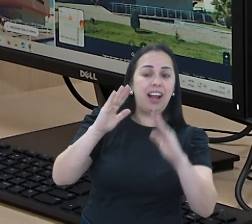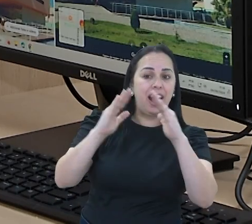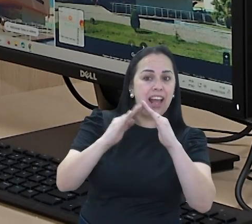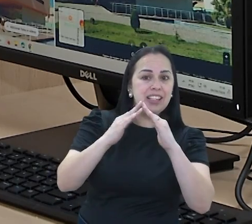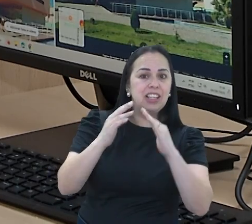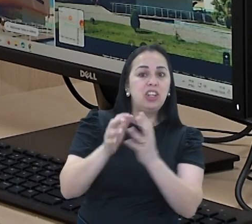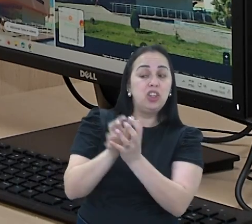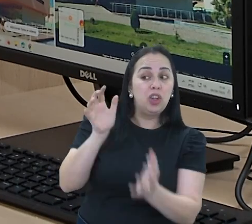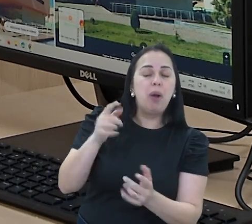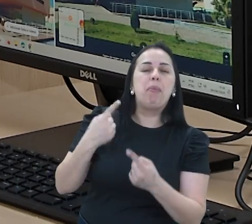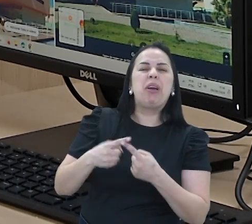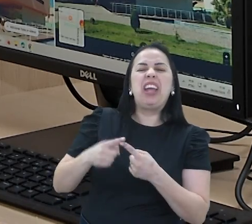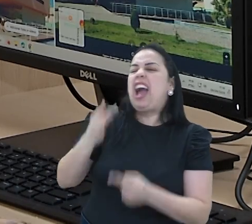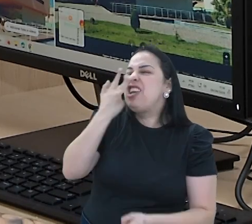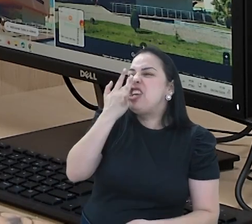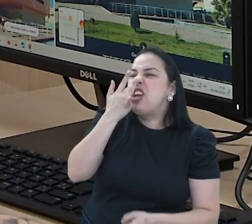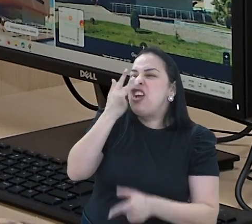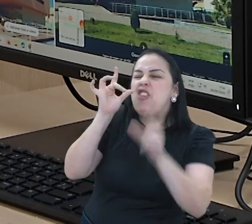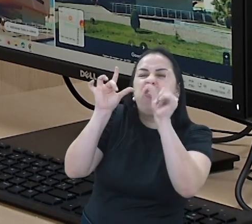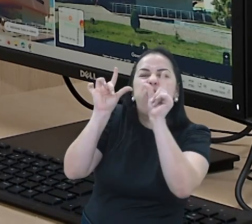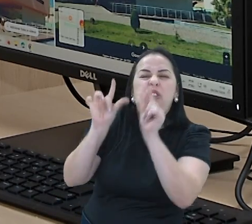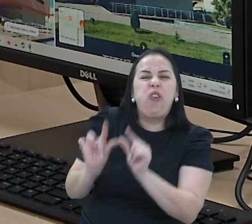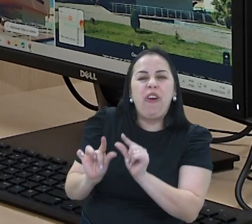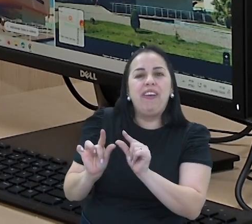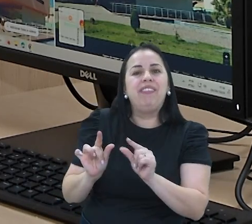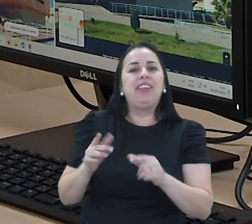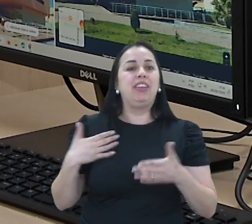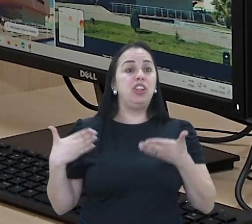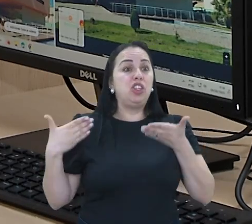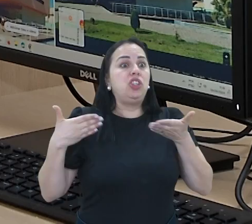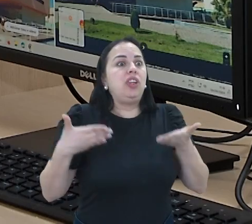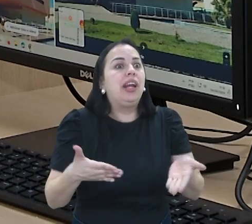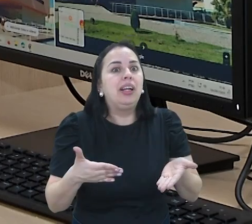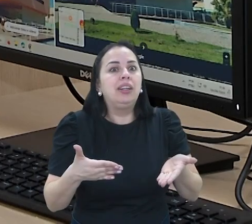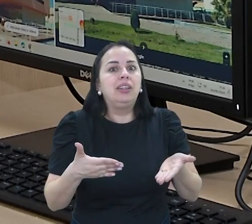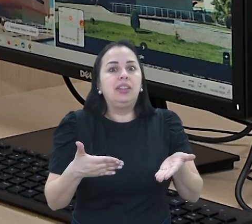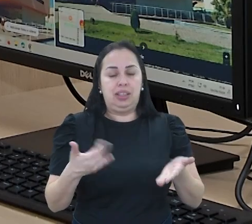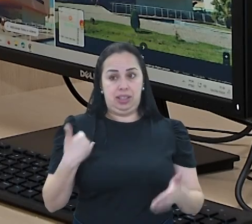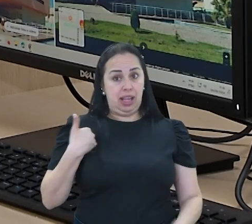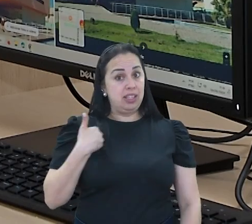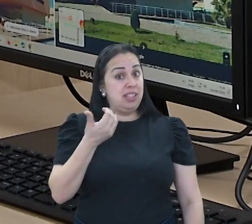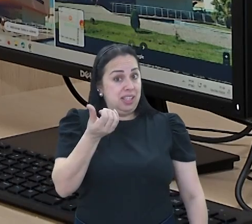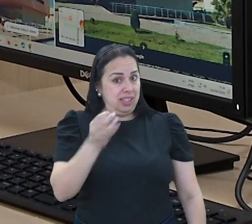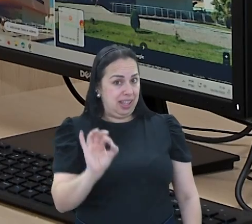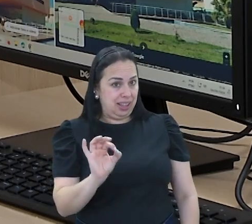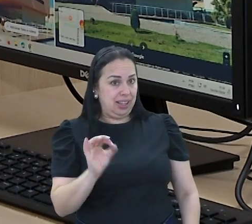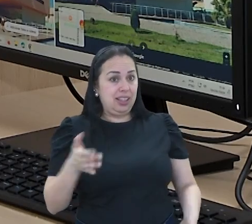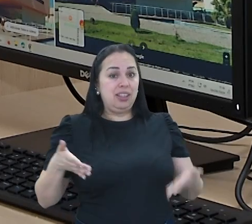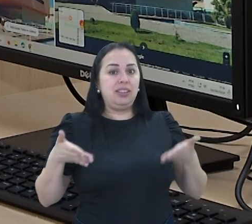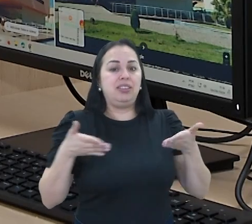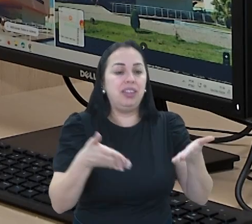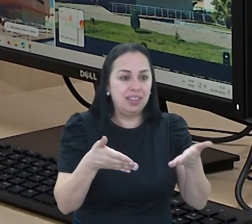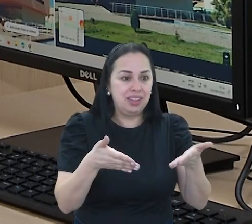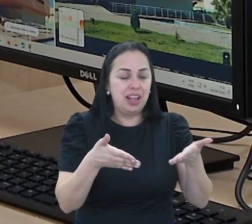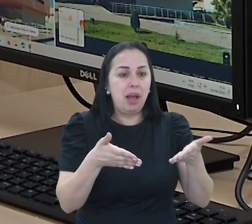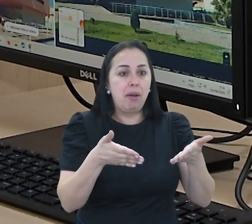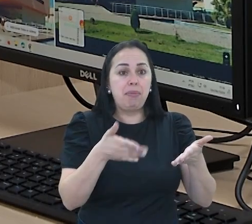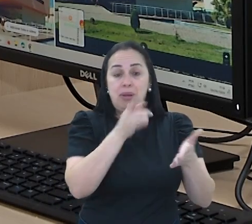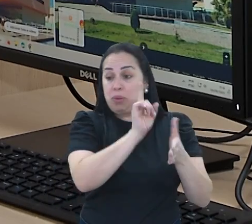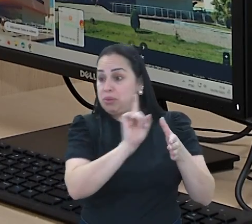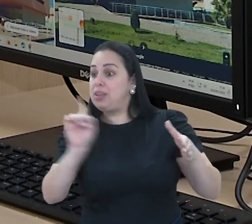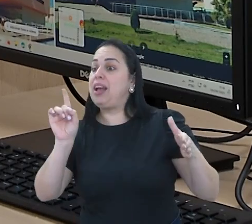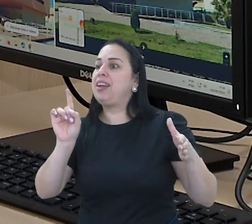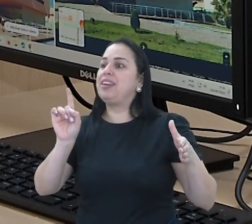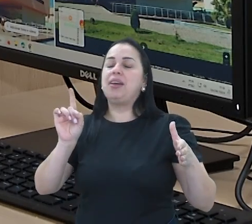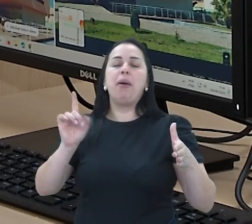para a casa do idoso, porque ela até deixa de ser chata. A gente muda, a gente chega na casa do idoso, a gente tem mais de 60 anos. Quando a